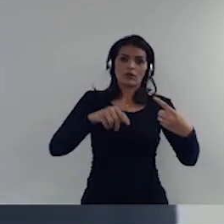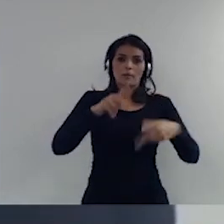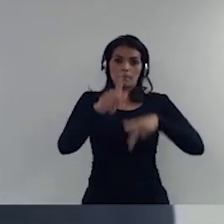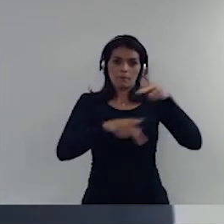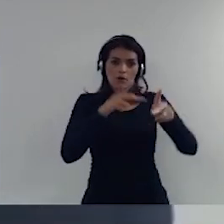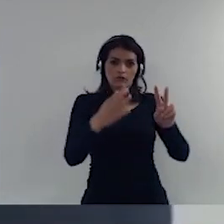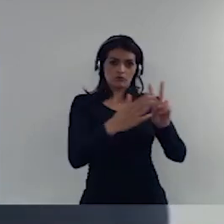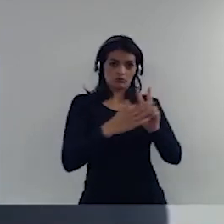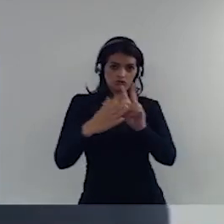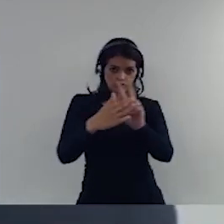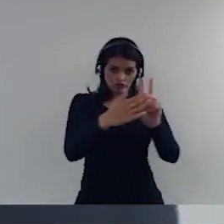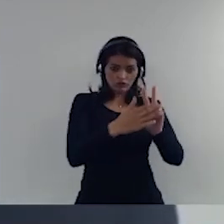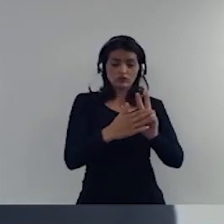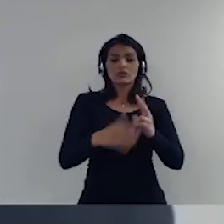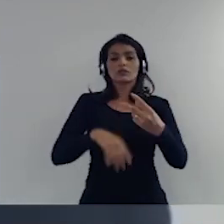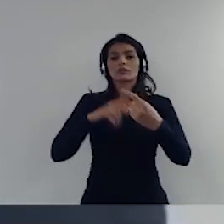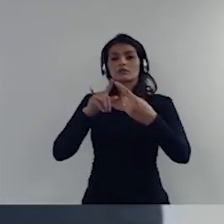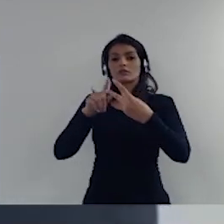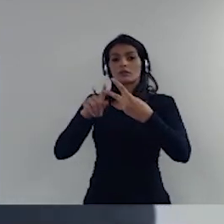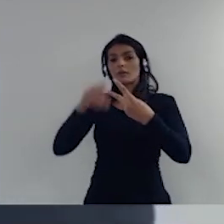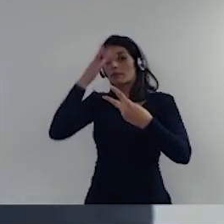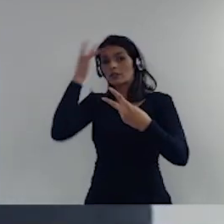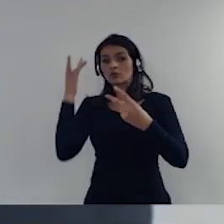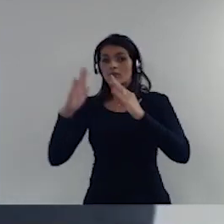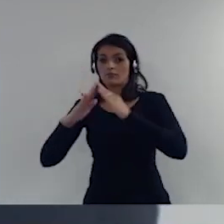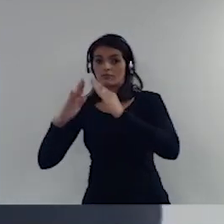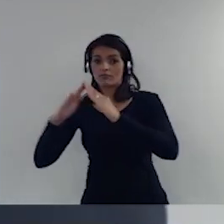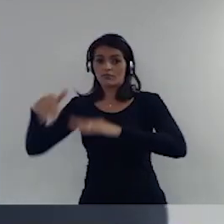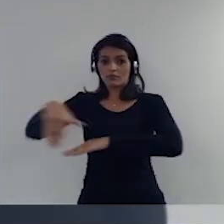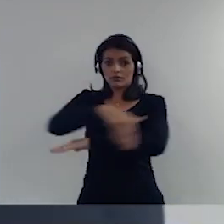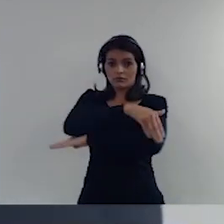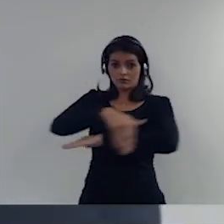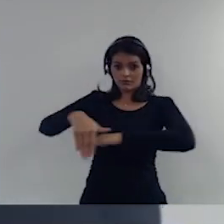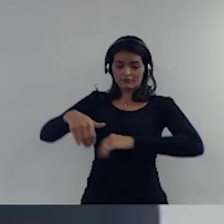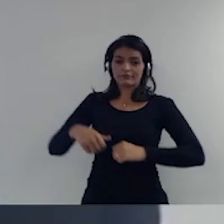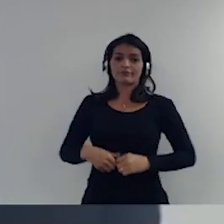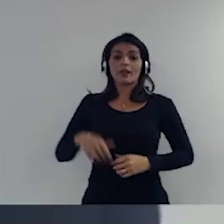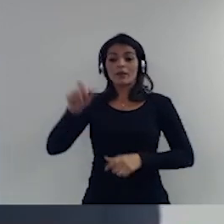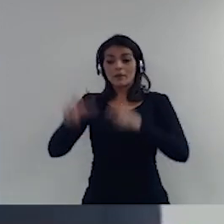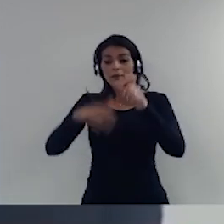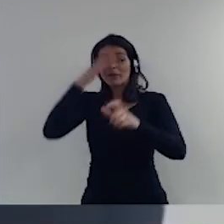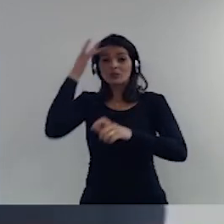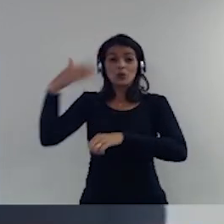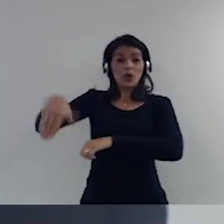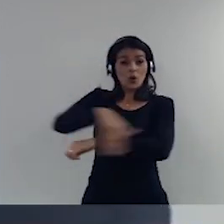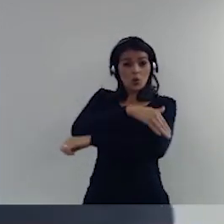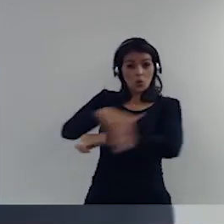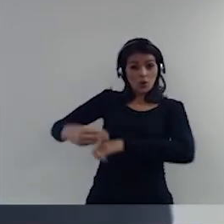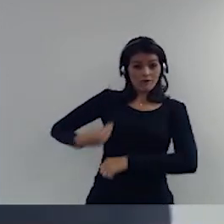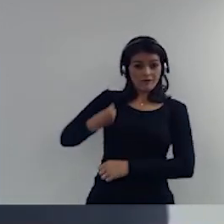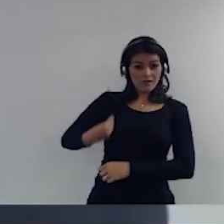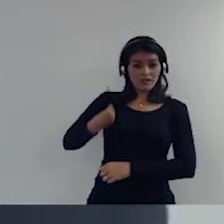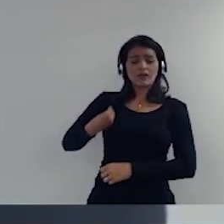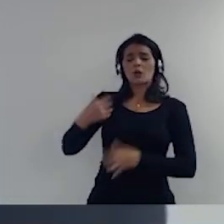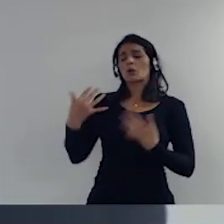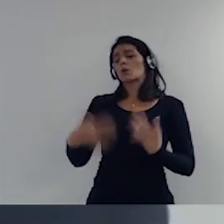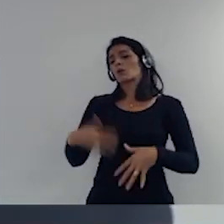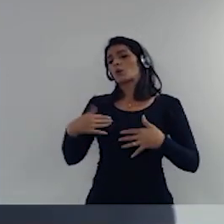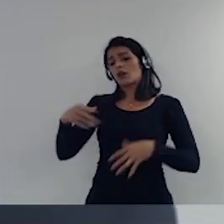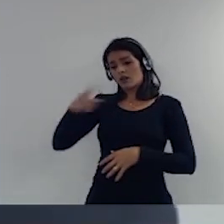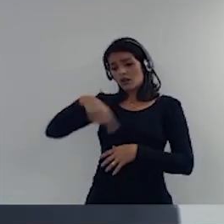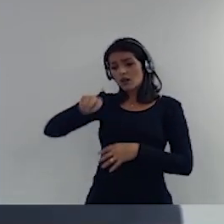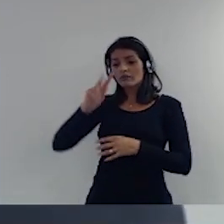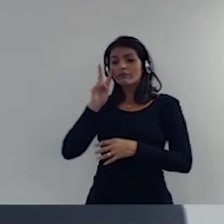povos indígenas quanto a questão das pessoas em situação de rua. E eu acho que as pessoas em situação de rua são um bom exemplo, infelizmente, para